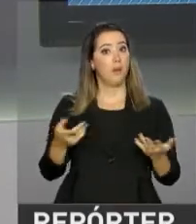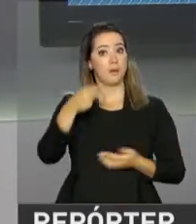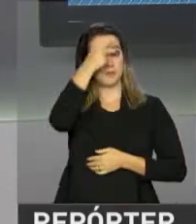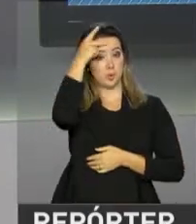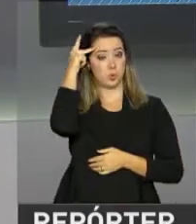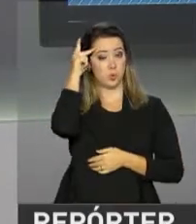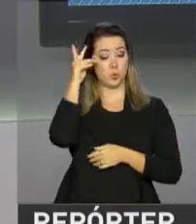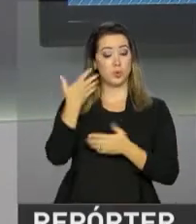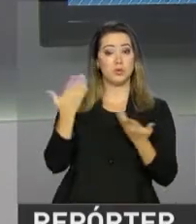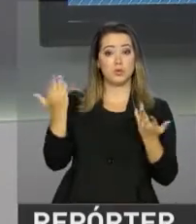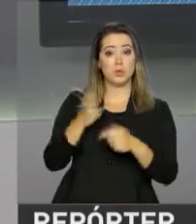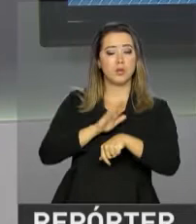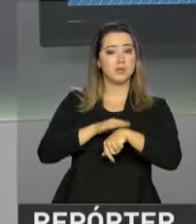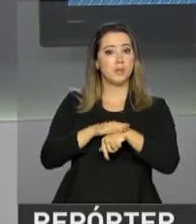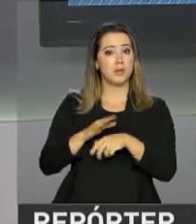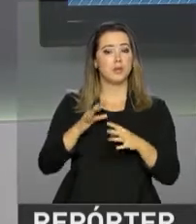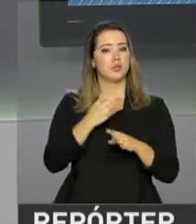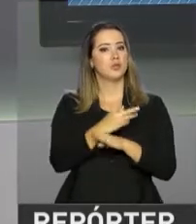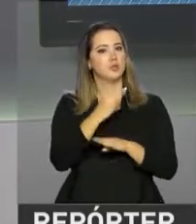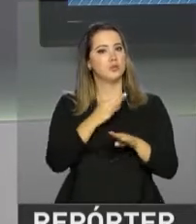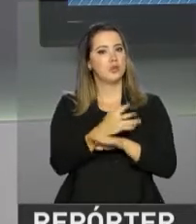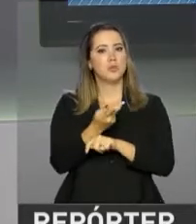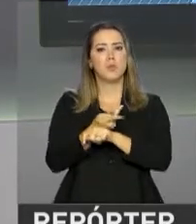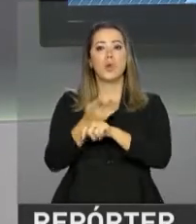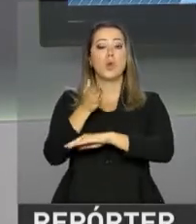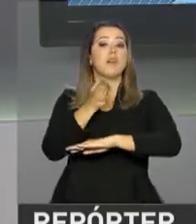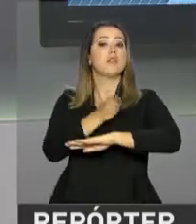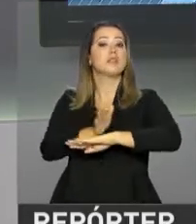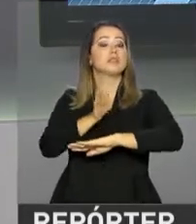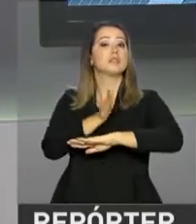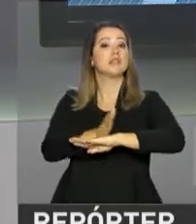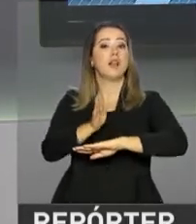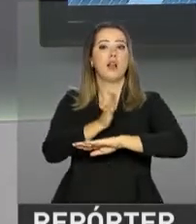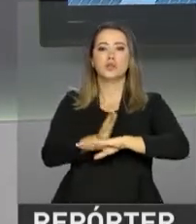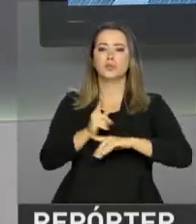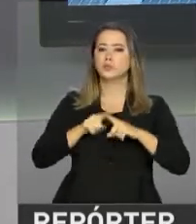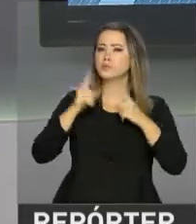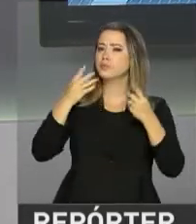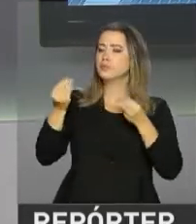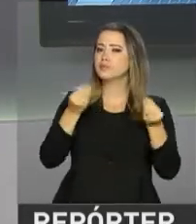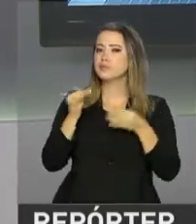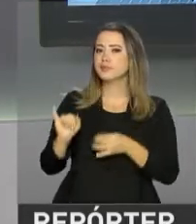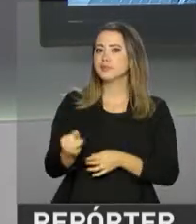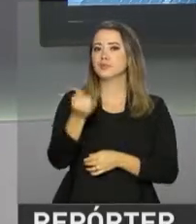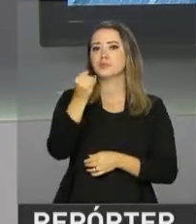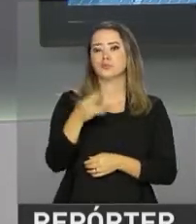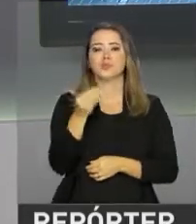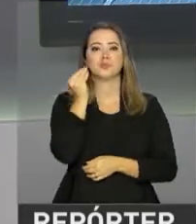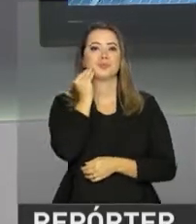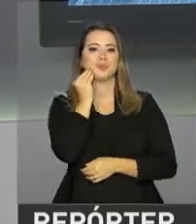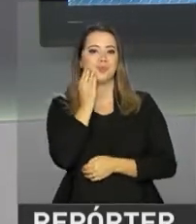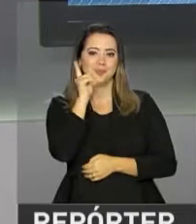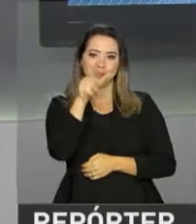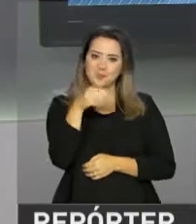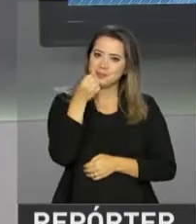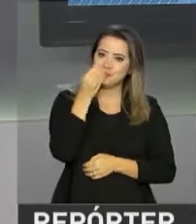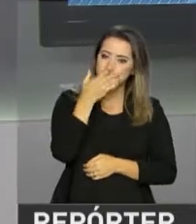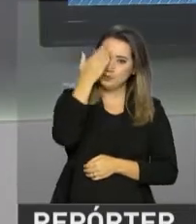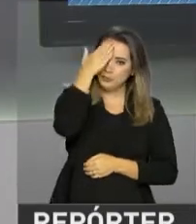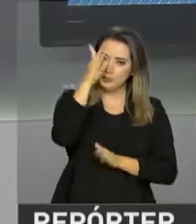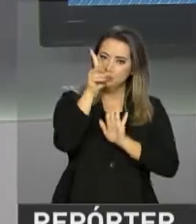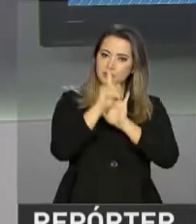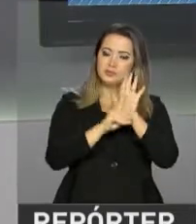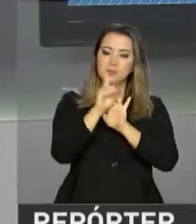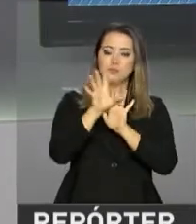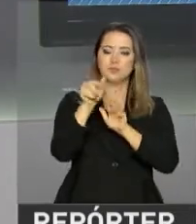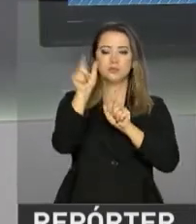aproveitam esse tempo de férias escolares para buscar um estágio mas para aproveitar melhor a experiência é bom saber dos direitos que